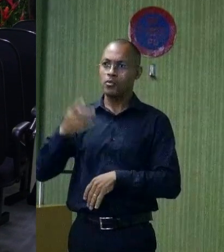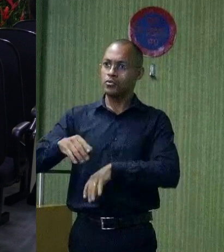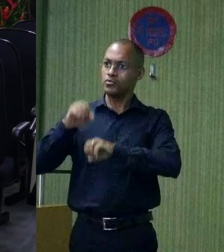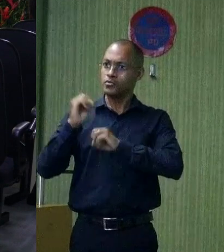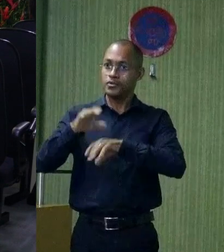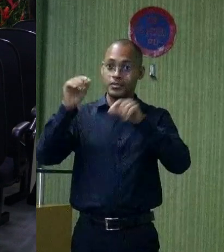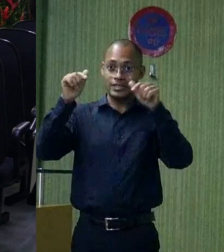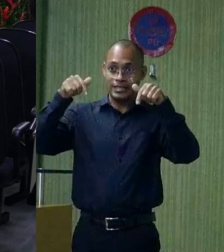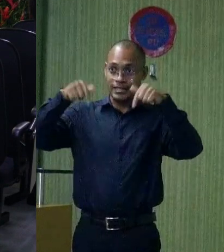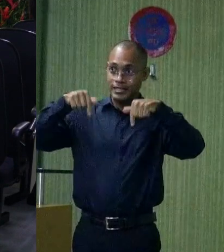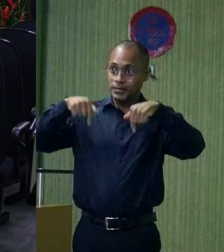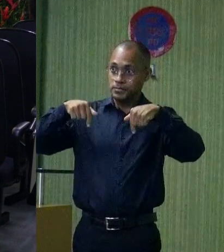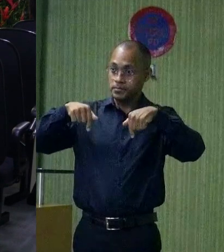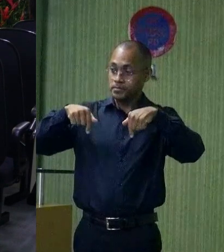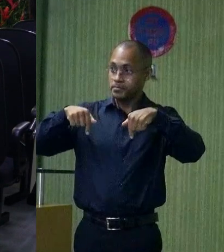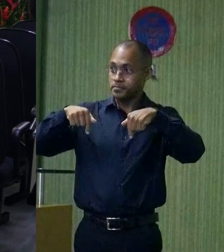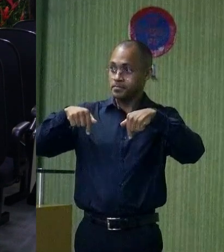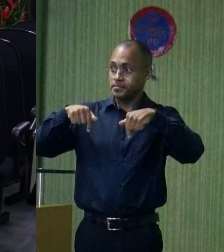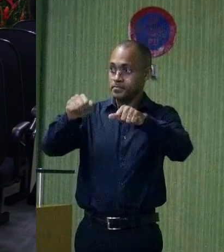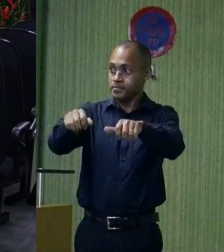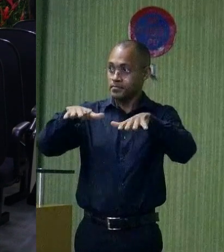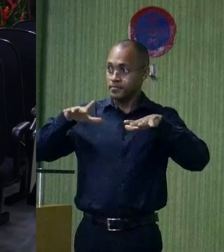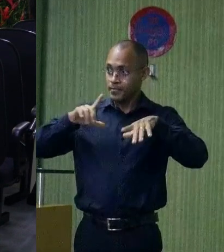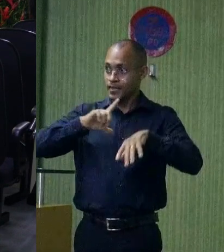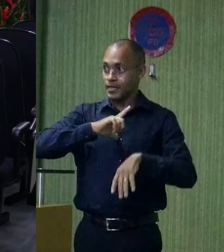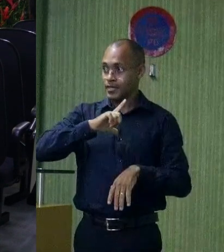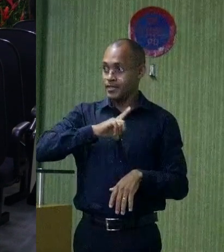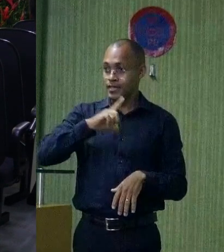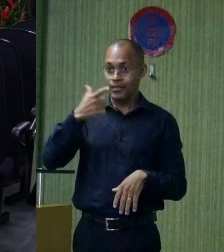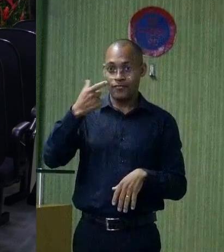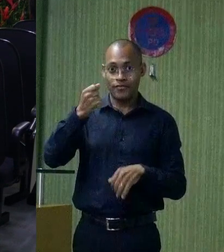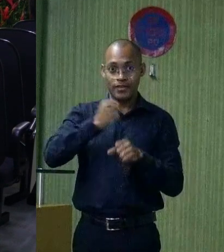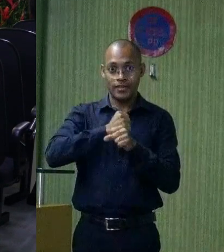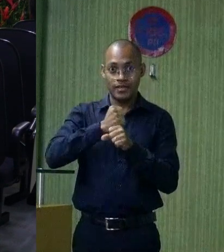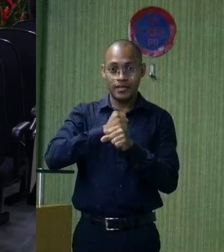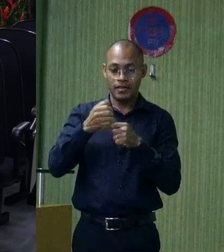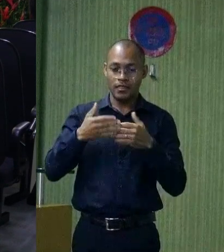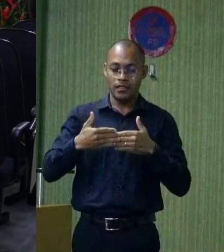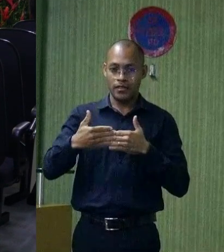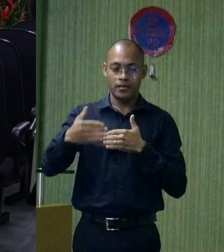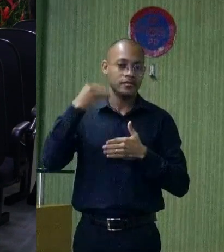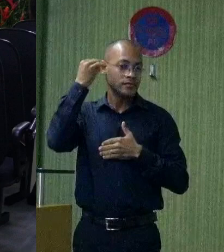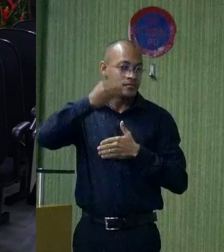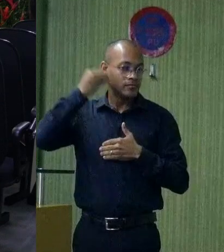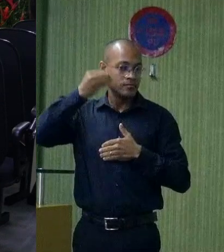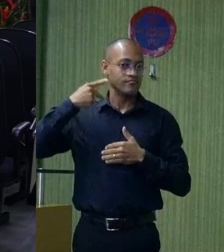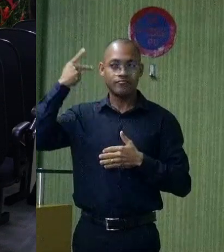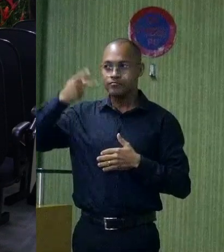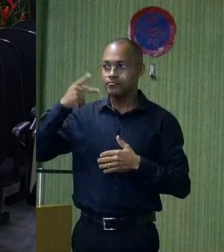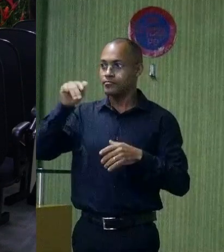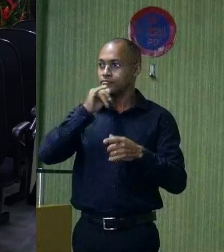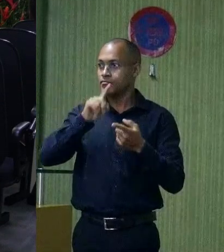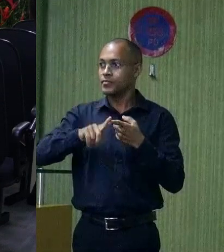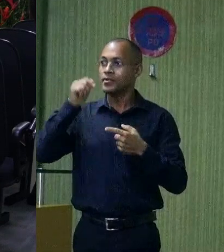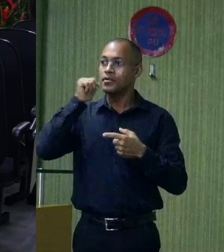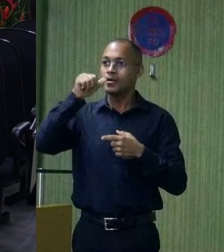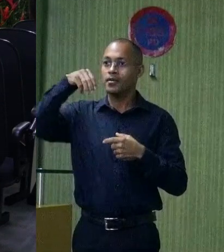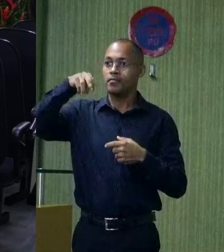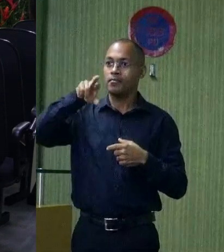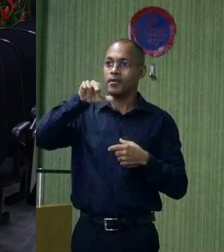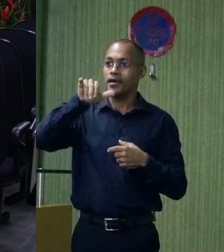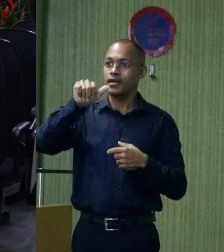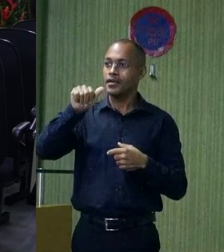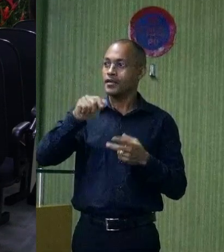plateia tem gente que tem 20 anos já nessa caminhada nós temos Pimentel Ali